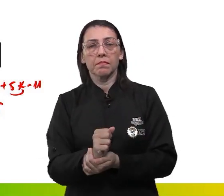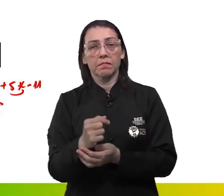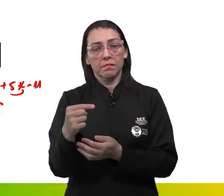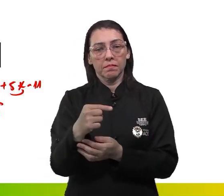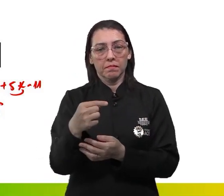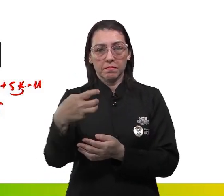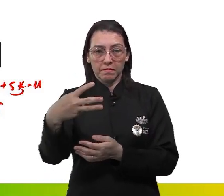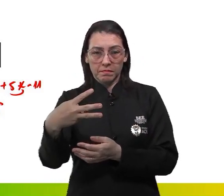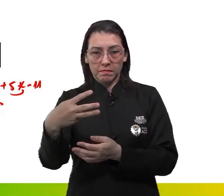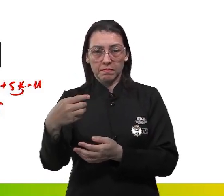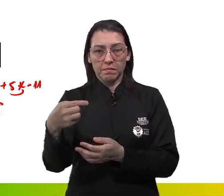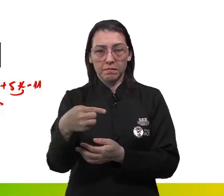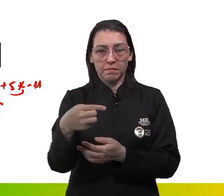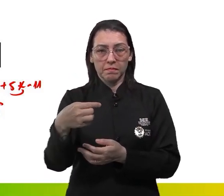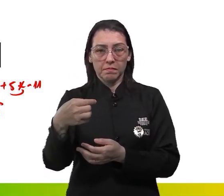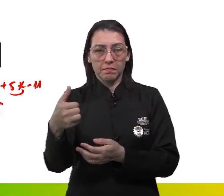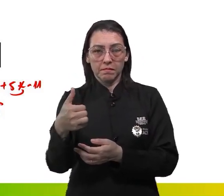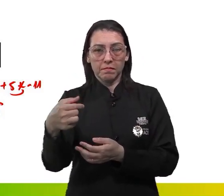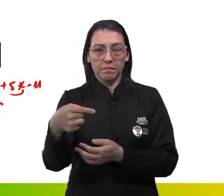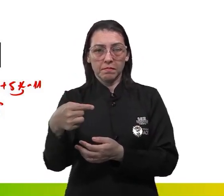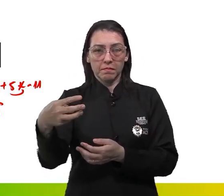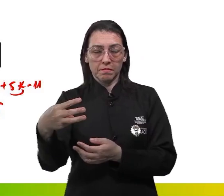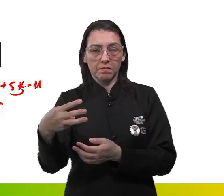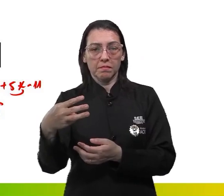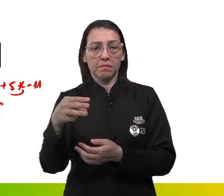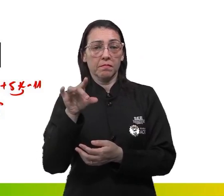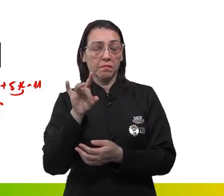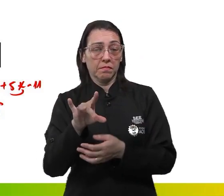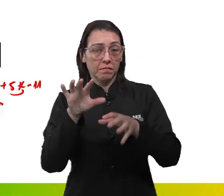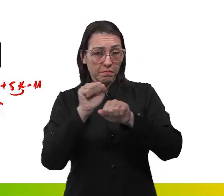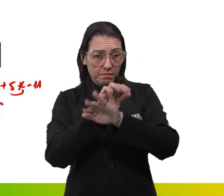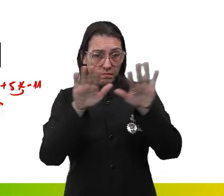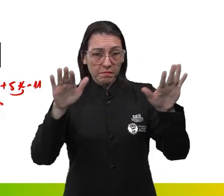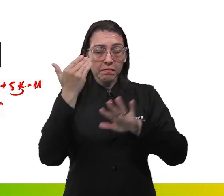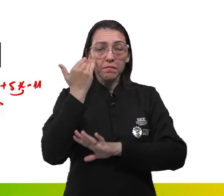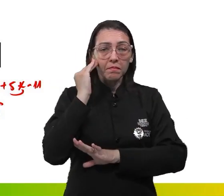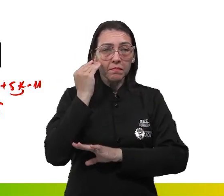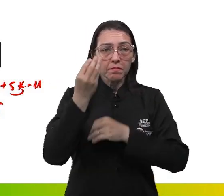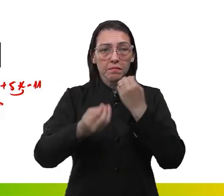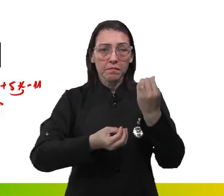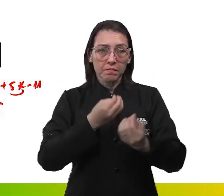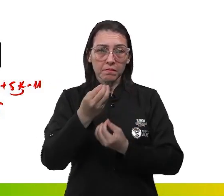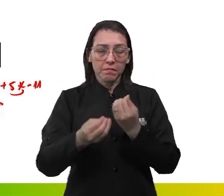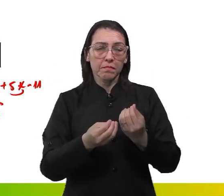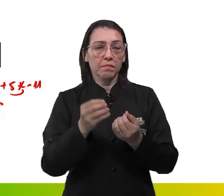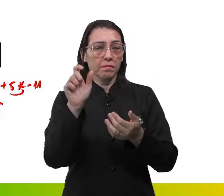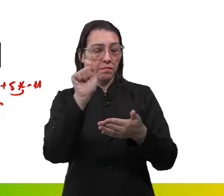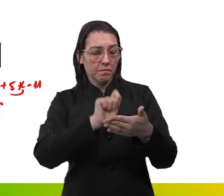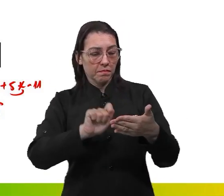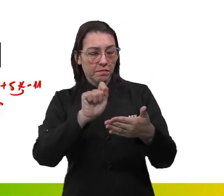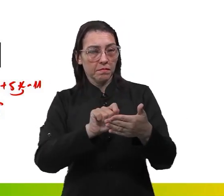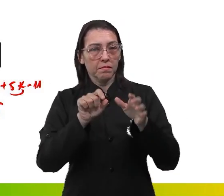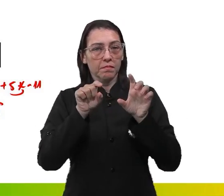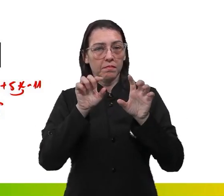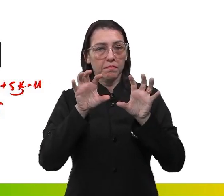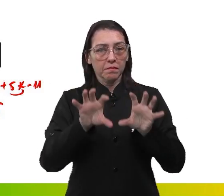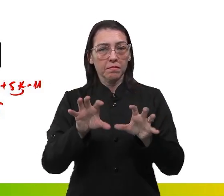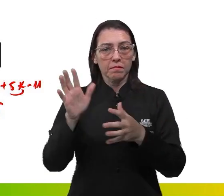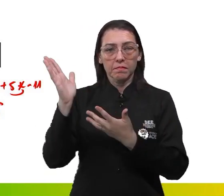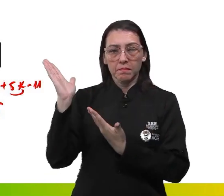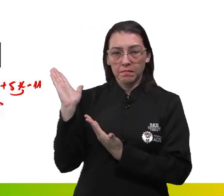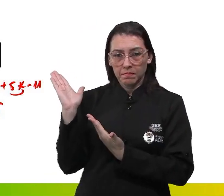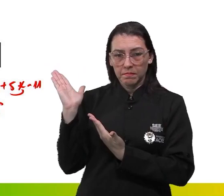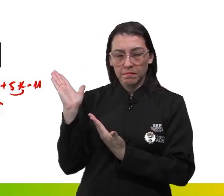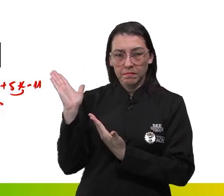menos 3. Menos 11 menos 3, só para deixar claro, é como se você estivesse escrevendo isso aqui. Menos